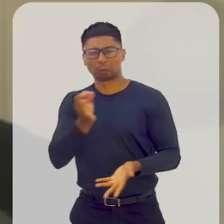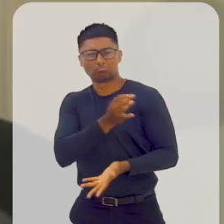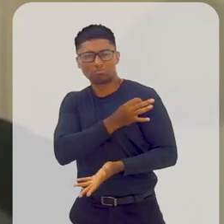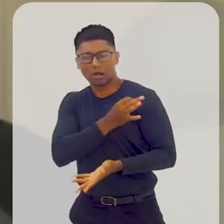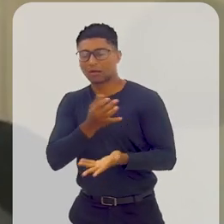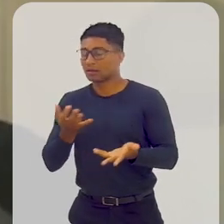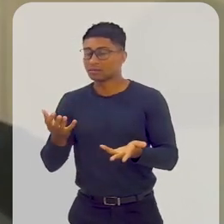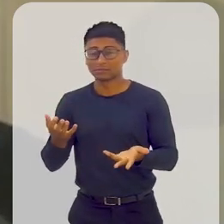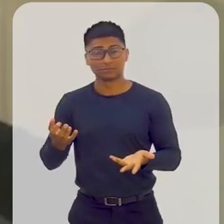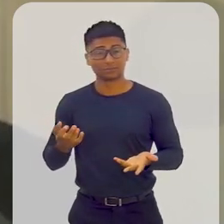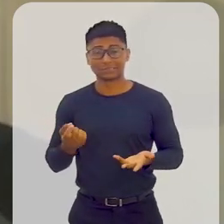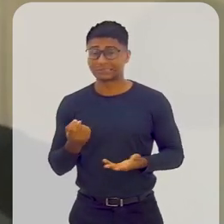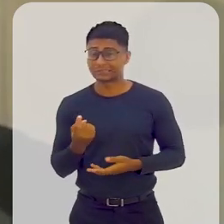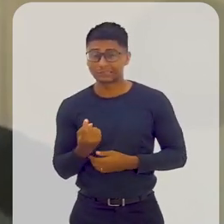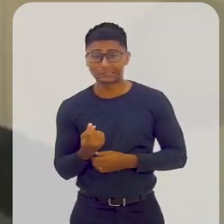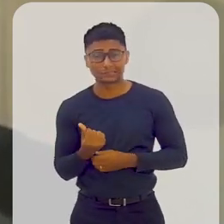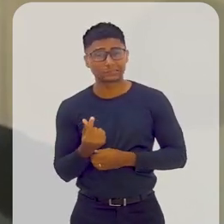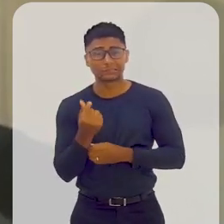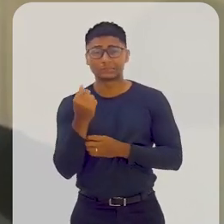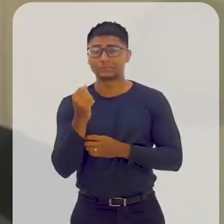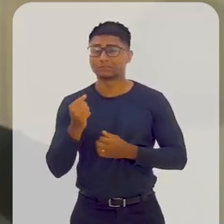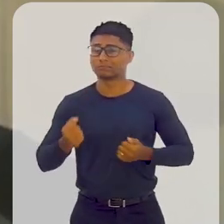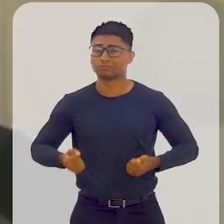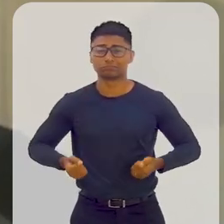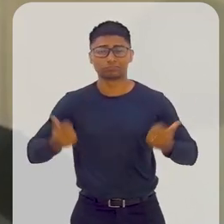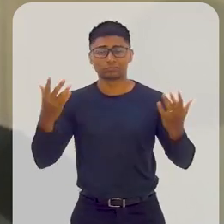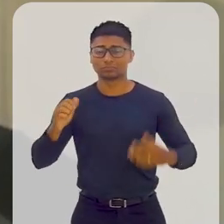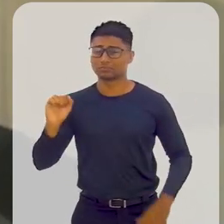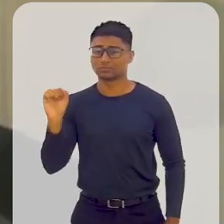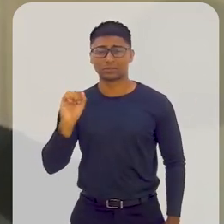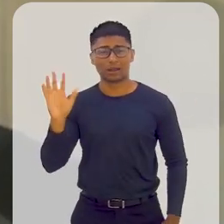etc., né, que é um custo muito grande para o município.